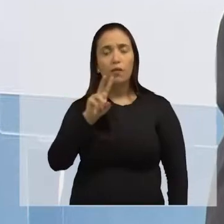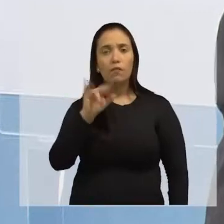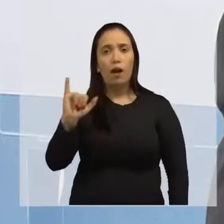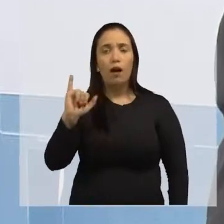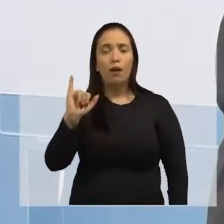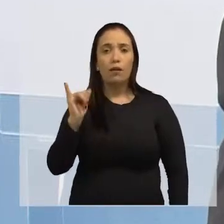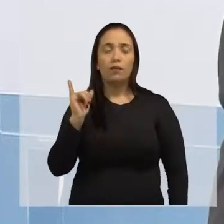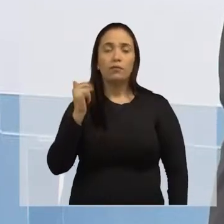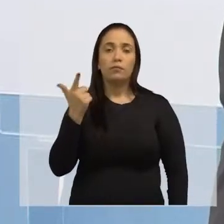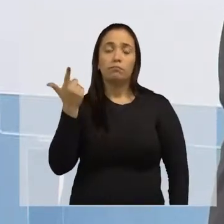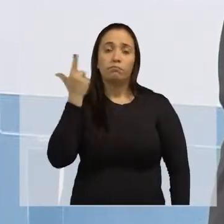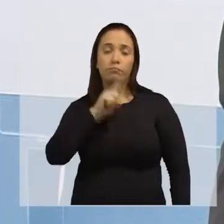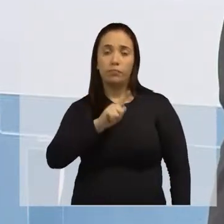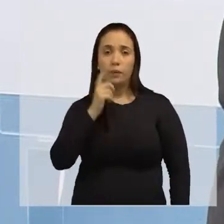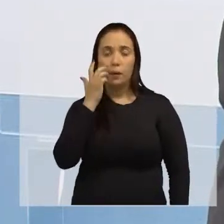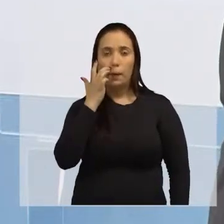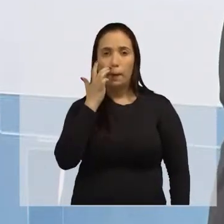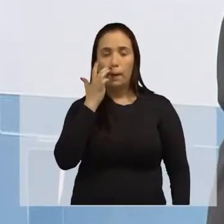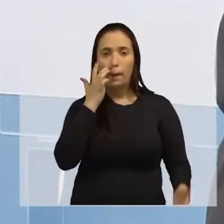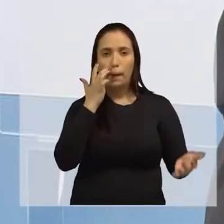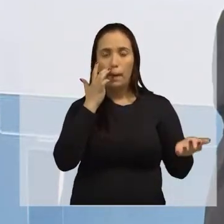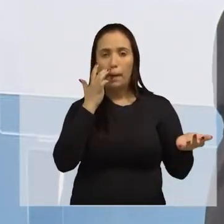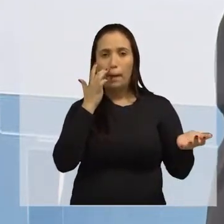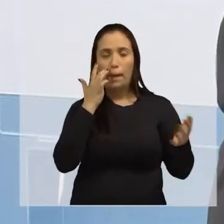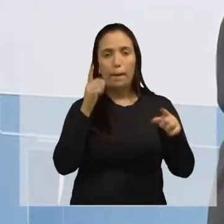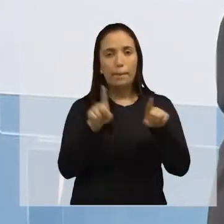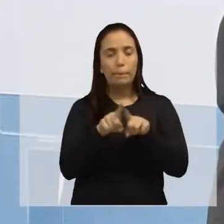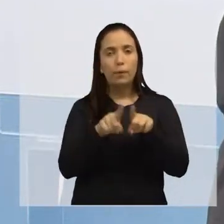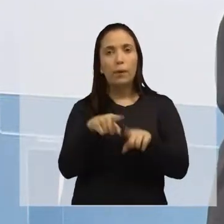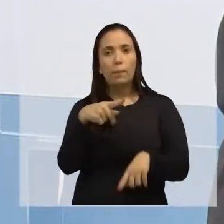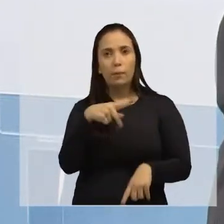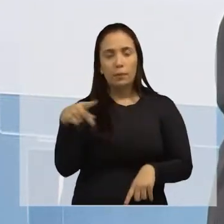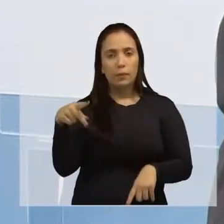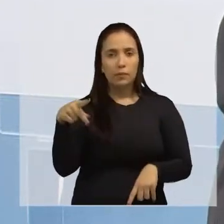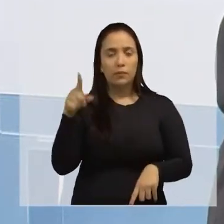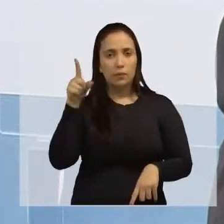Porque a credibilidade do governo federal é até um